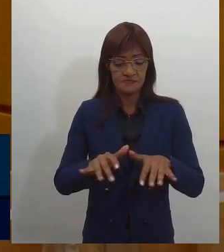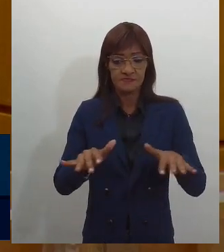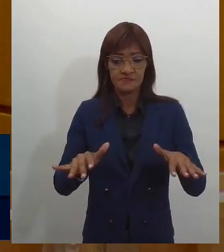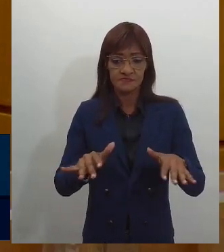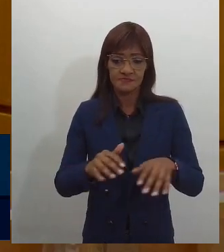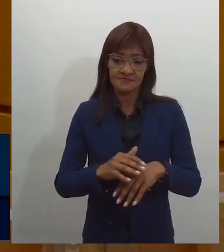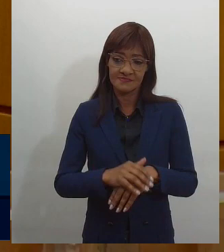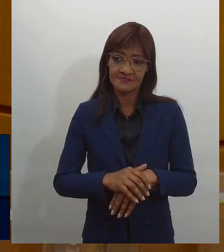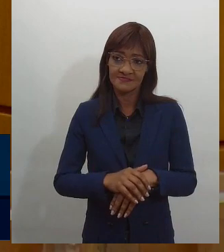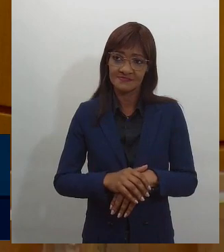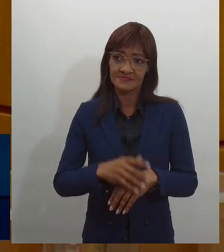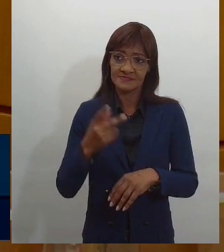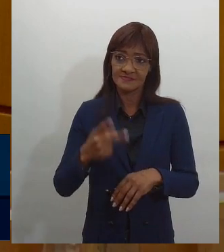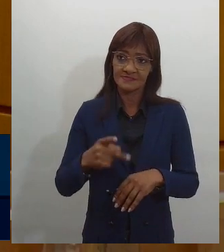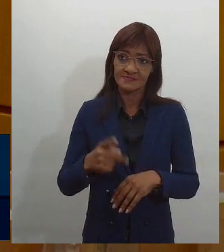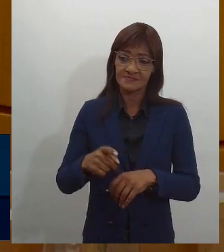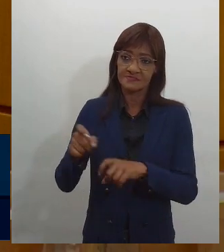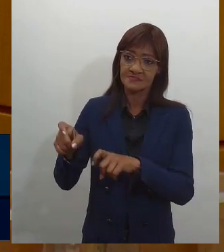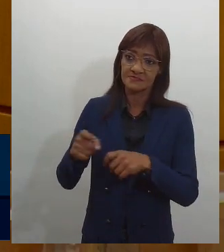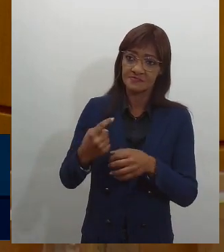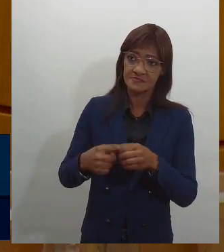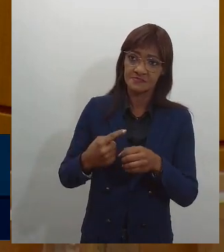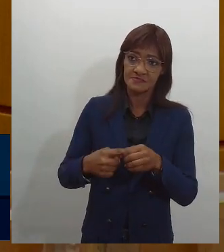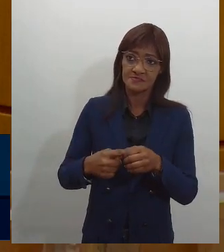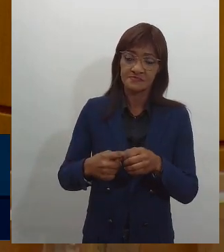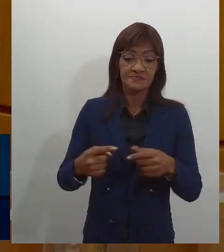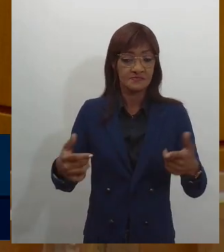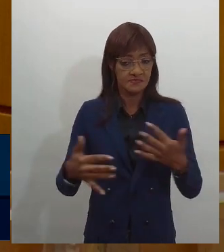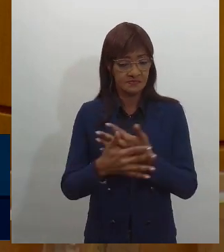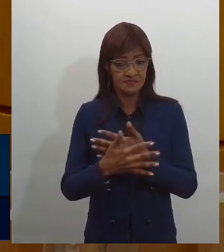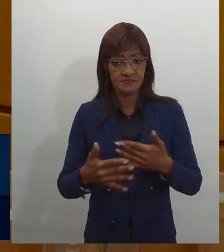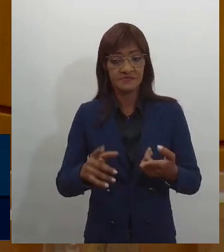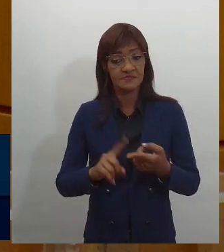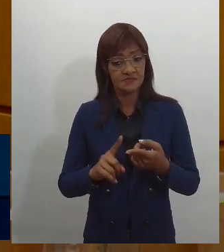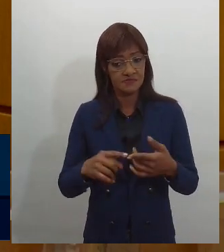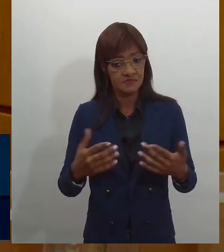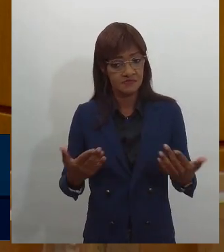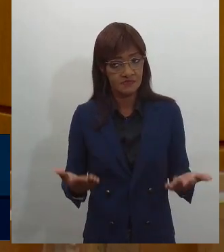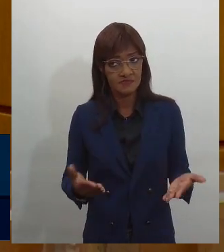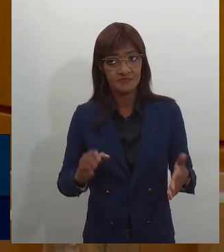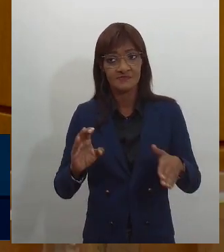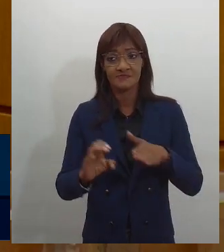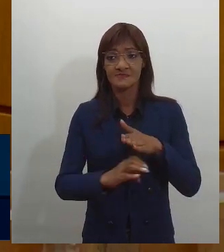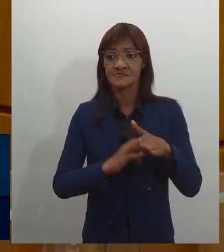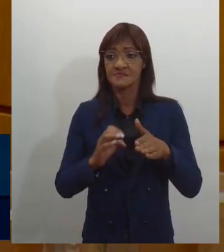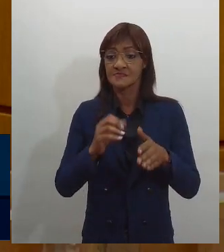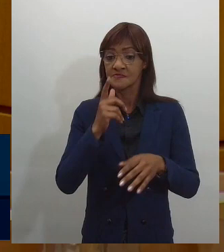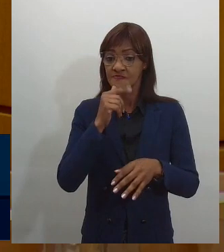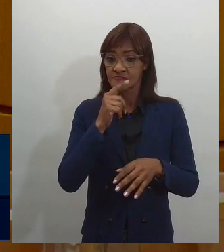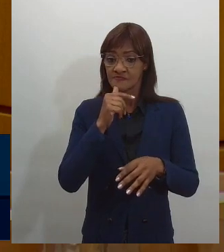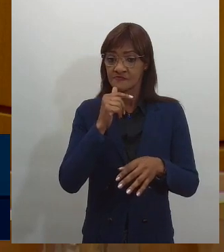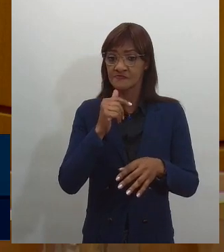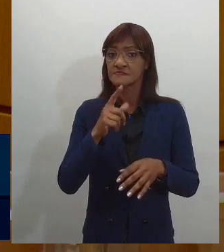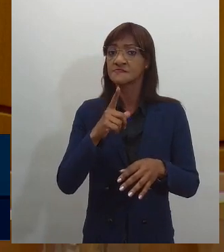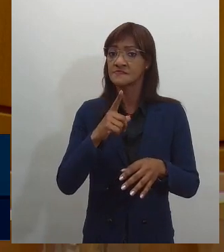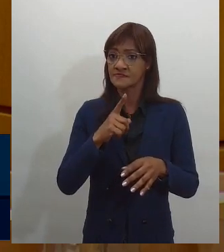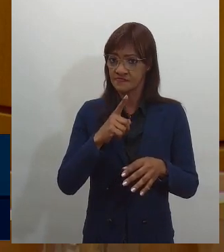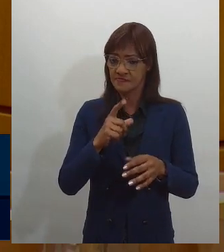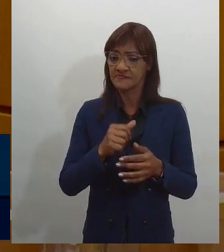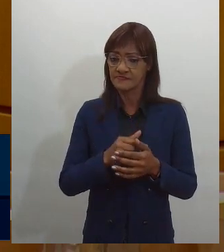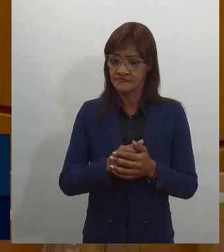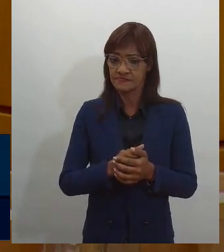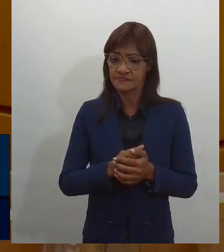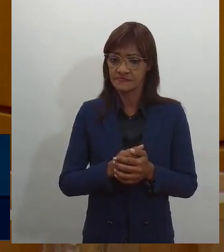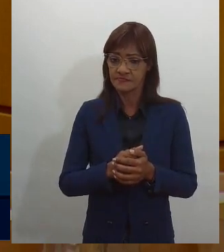mas também na cidade. Olhe, a DESO tem um pipa para atender um bairro. Não tem como